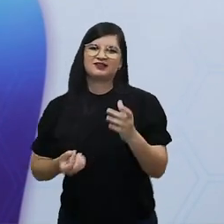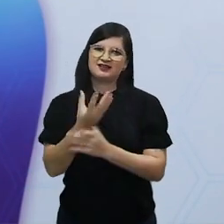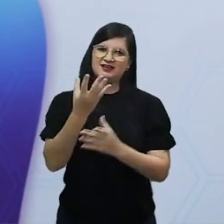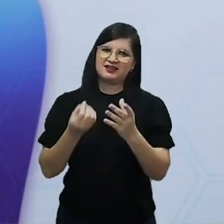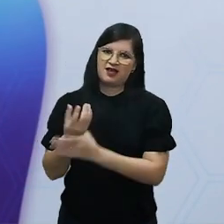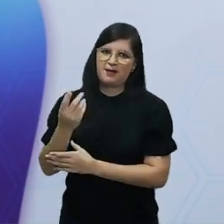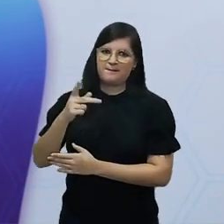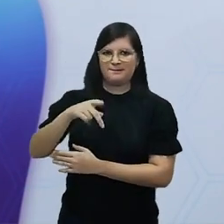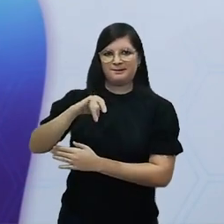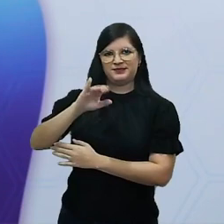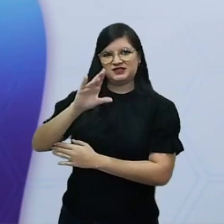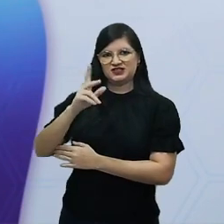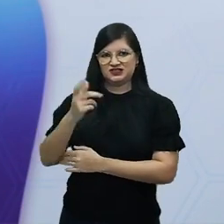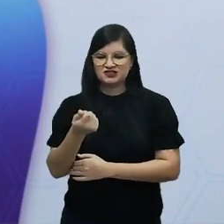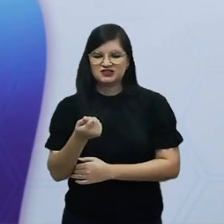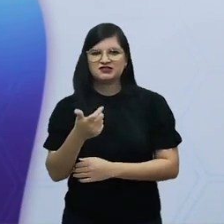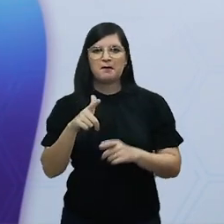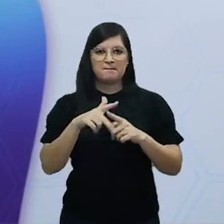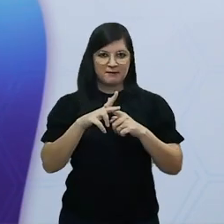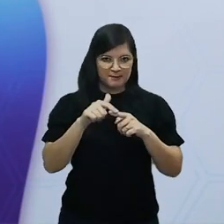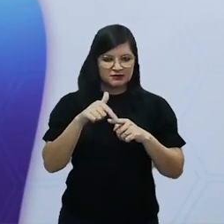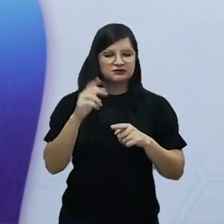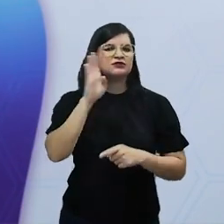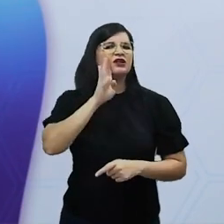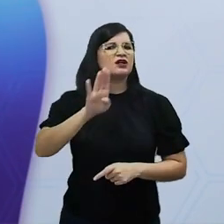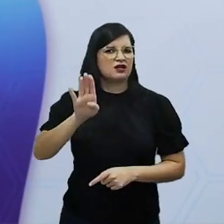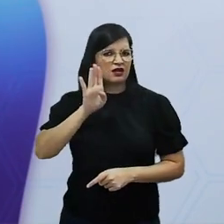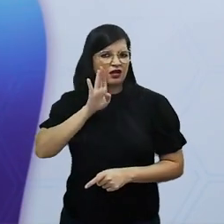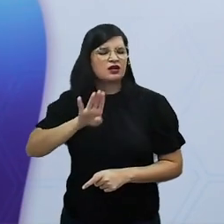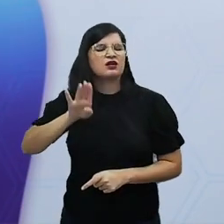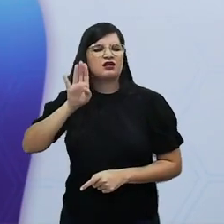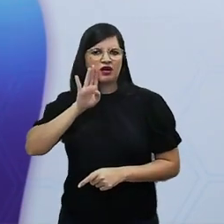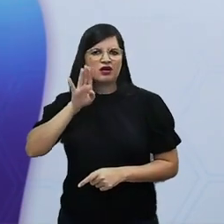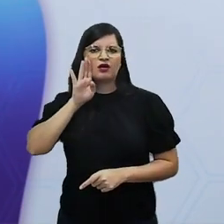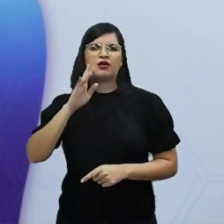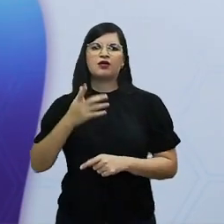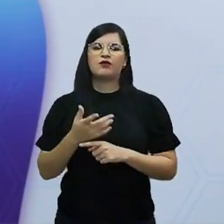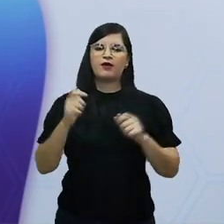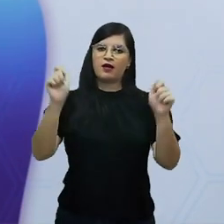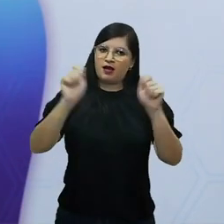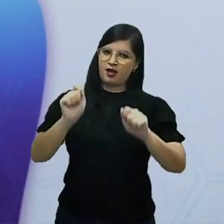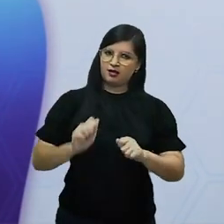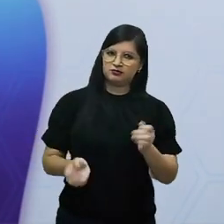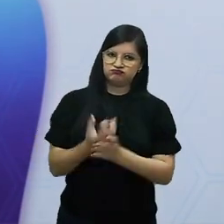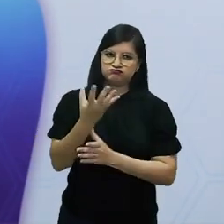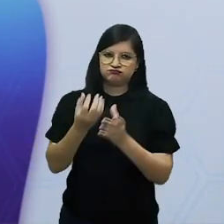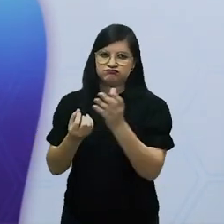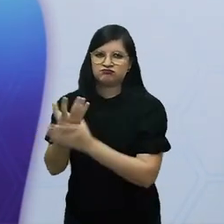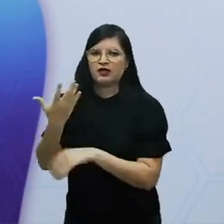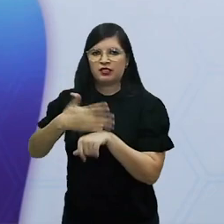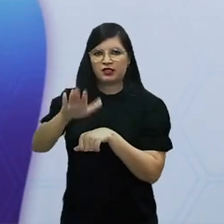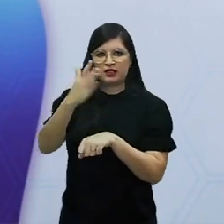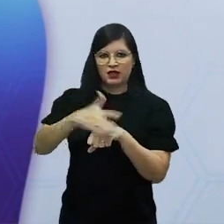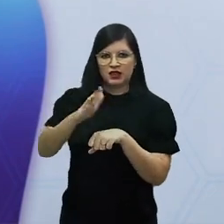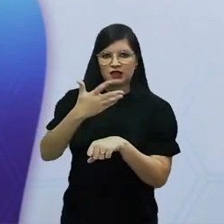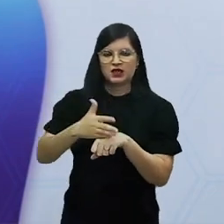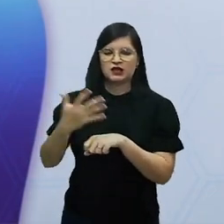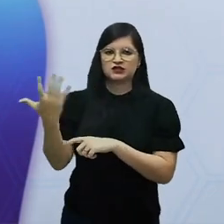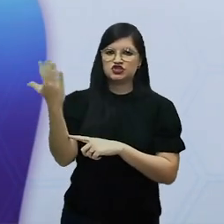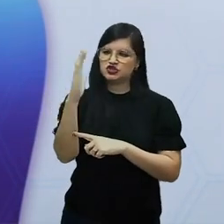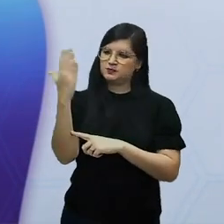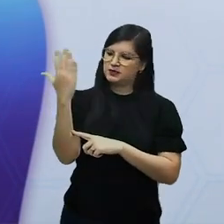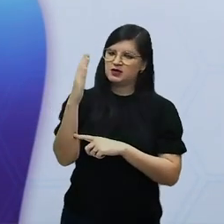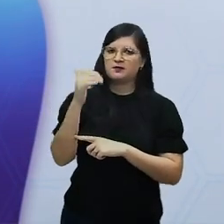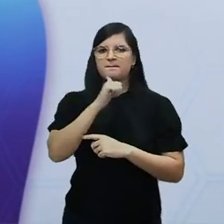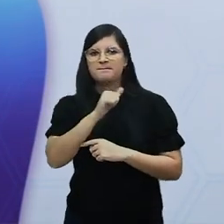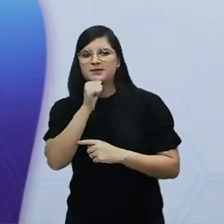bom pitch, é uma ferramenta muito legal. Leve em consideração que o pitch é uma arte em construção, então treinar com o espelho, treinar com a